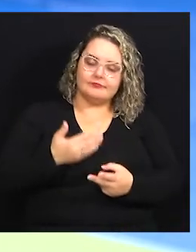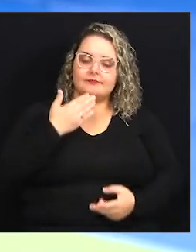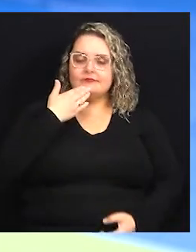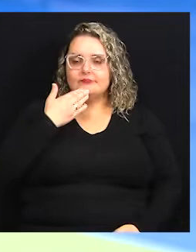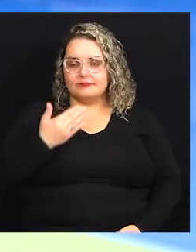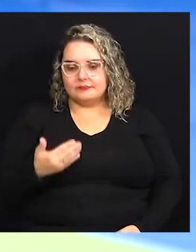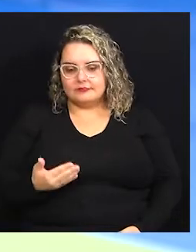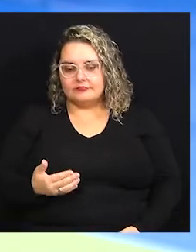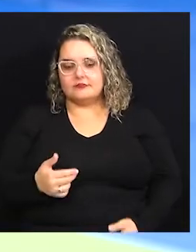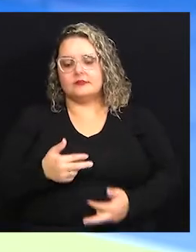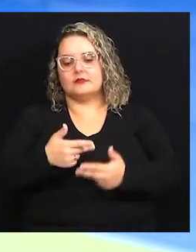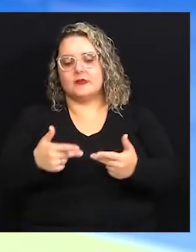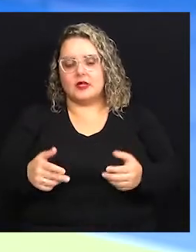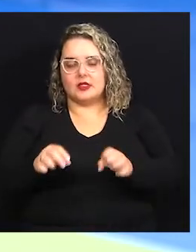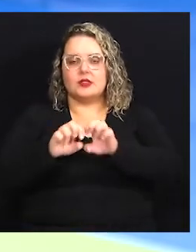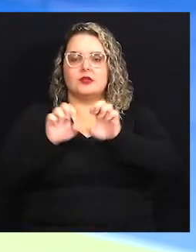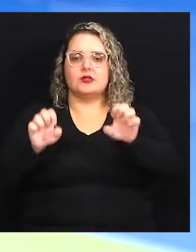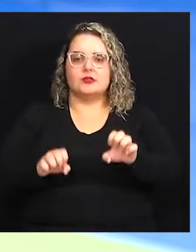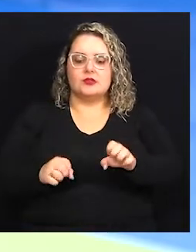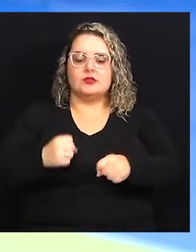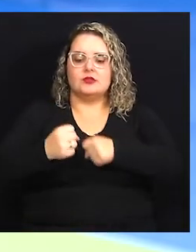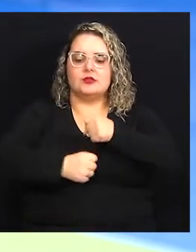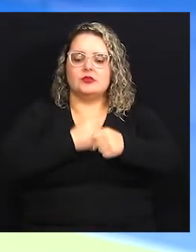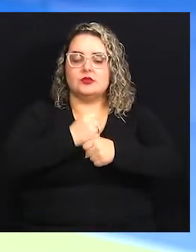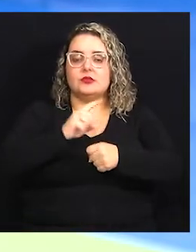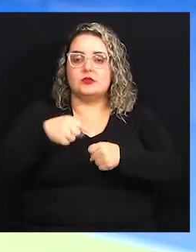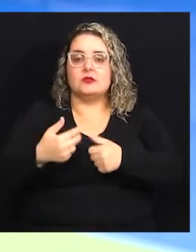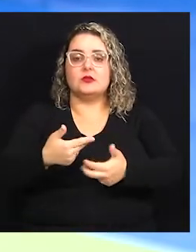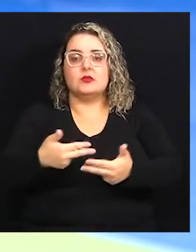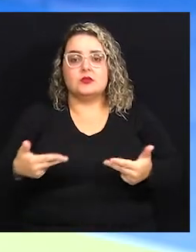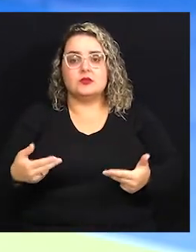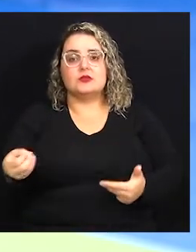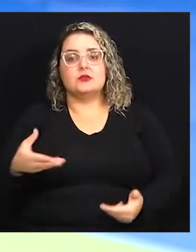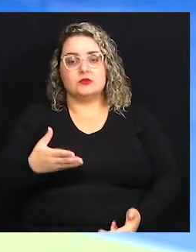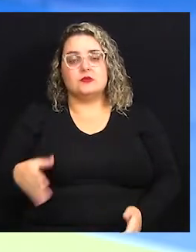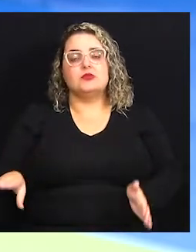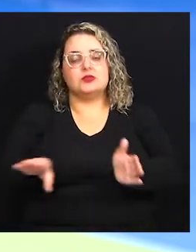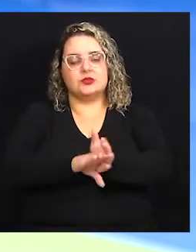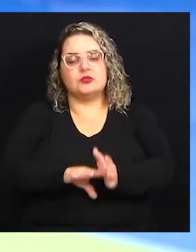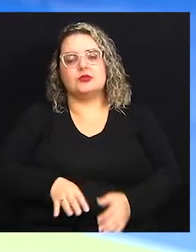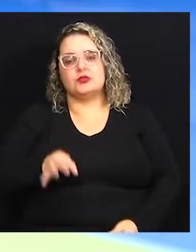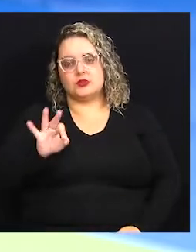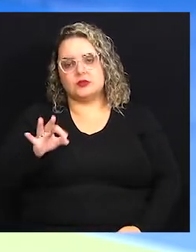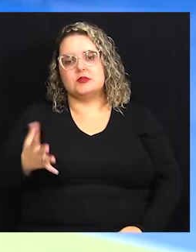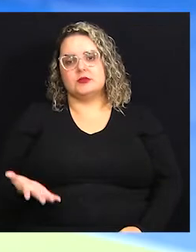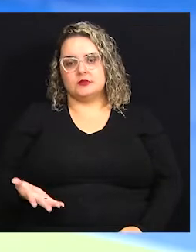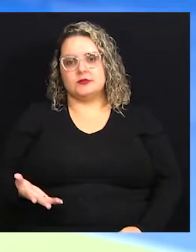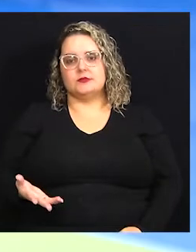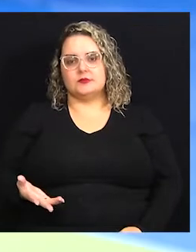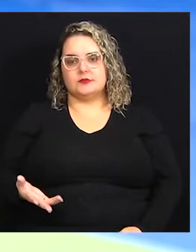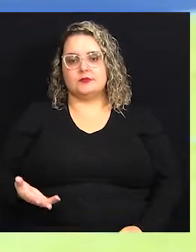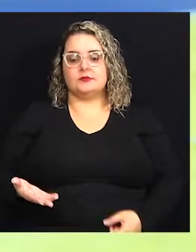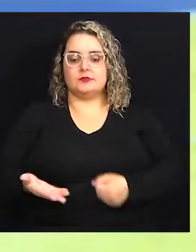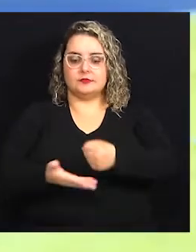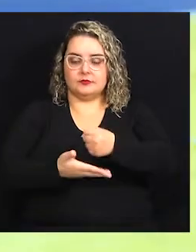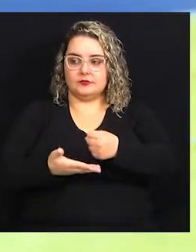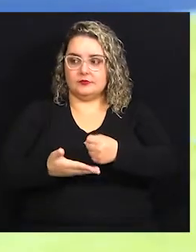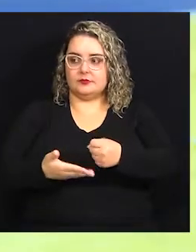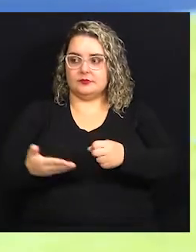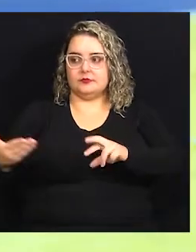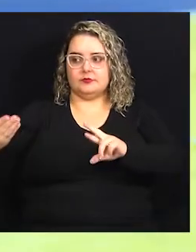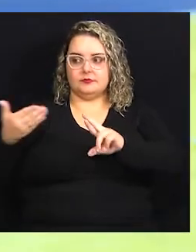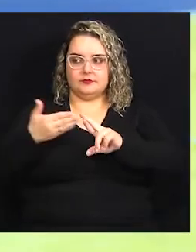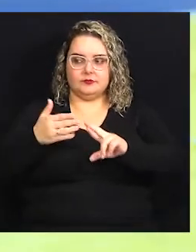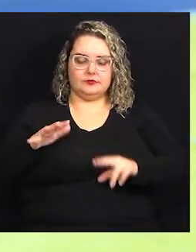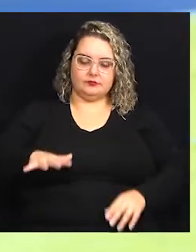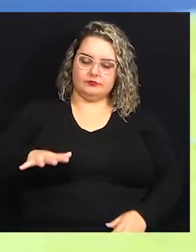né? Falo, olha, as coisas estão sendo tudo estruturadas e que o ano que vem muitas coisas novas vão vir com certeza em relação de base, que é fundamental. É a